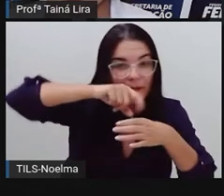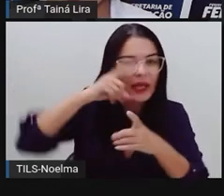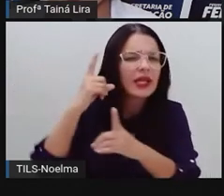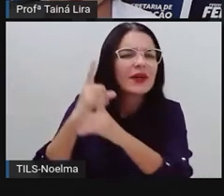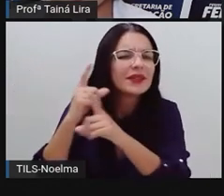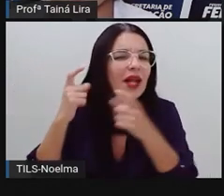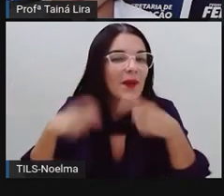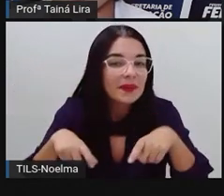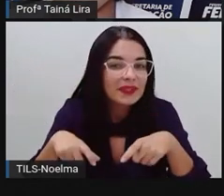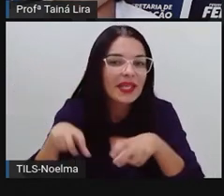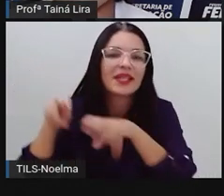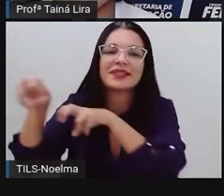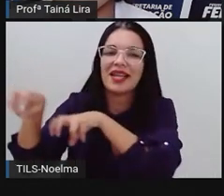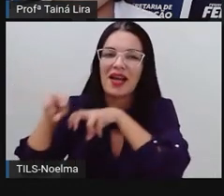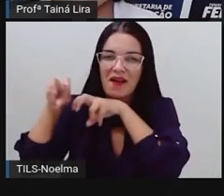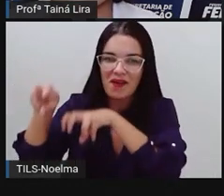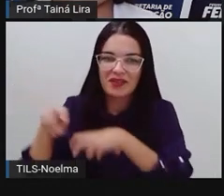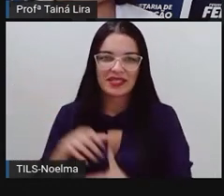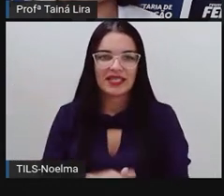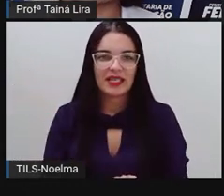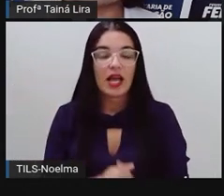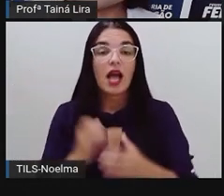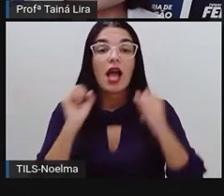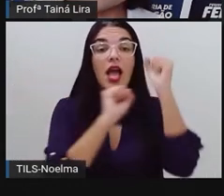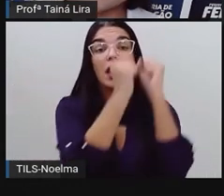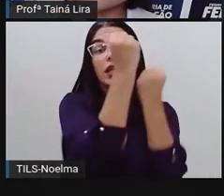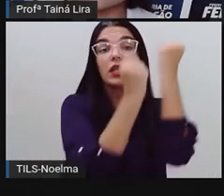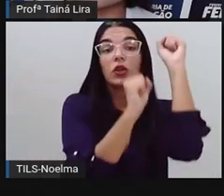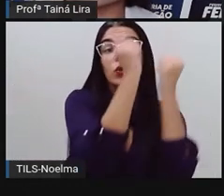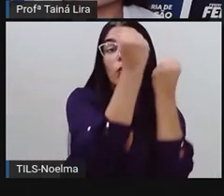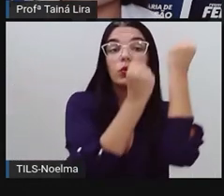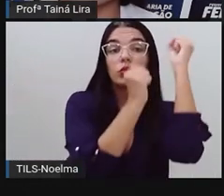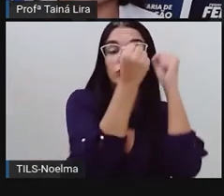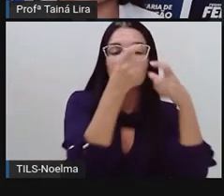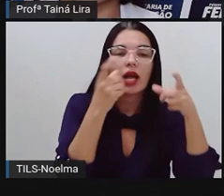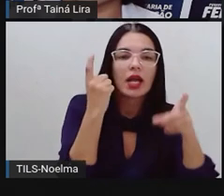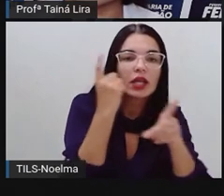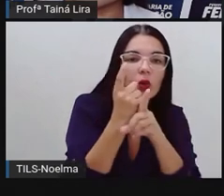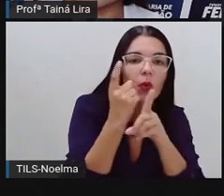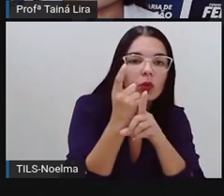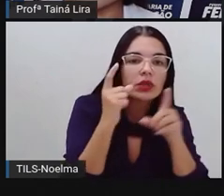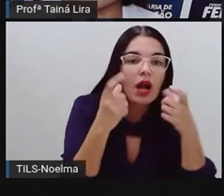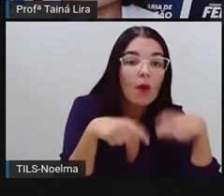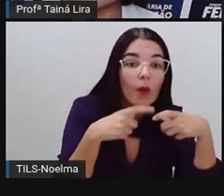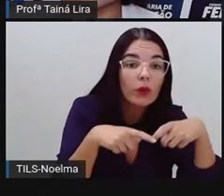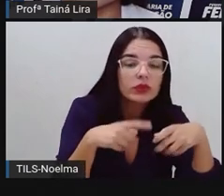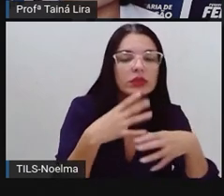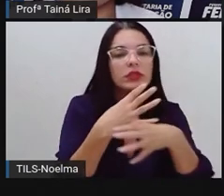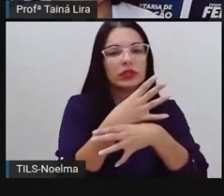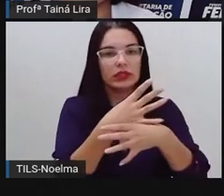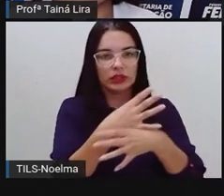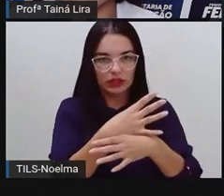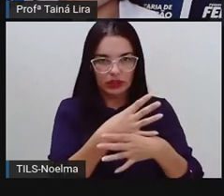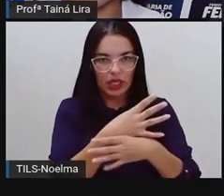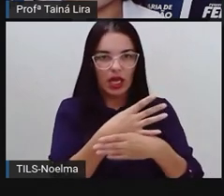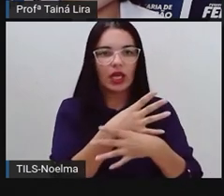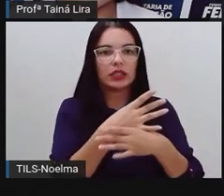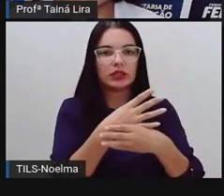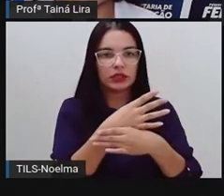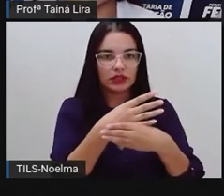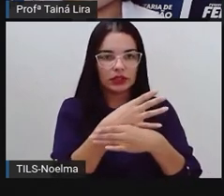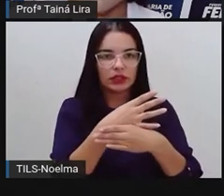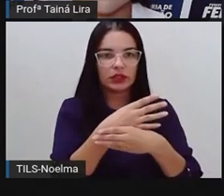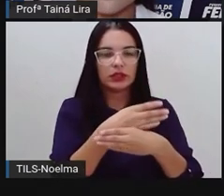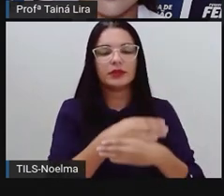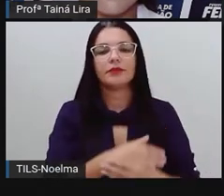encontramos na região rural as indústrias né que geralmente nós encontramos aí na região urbana